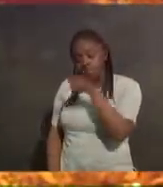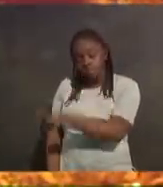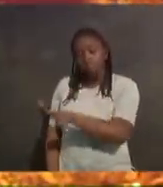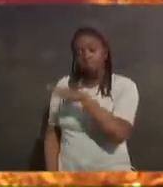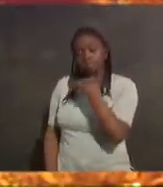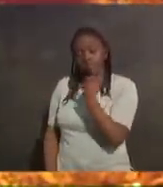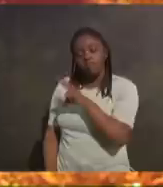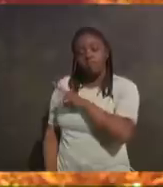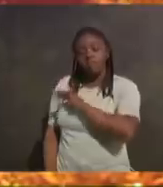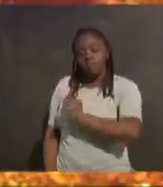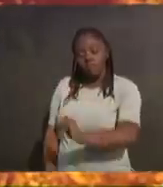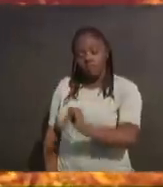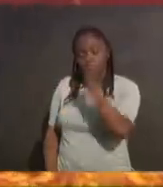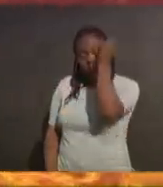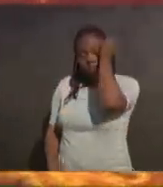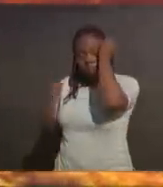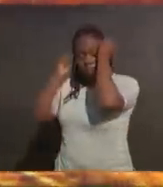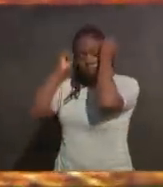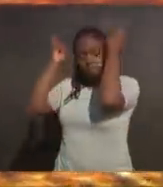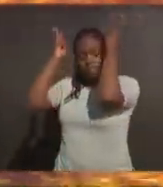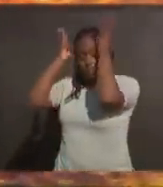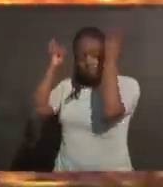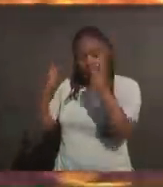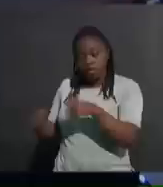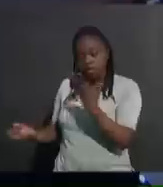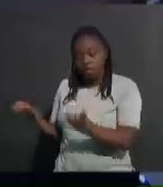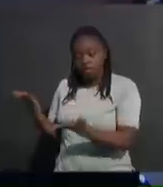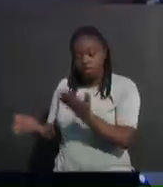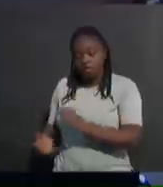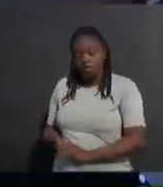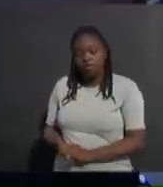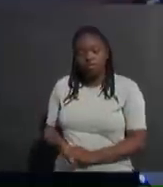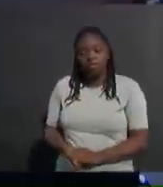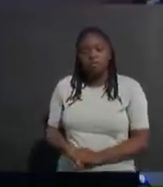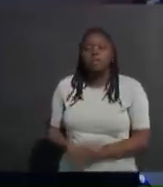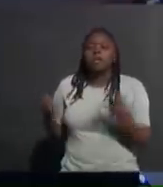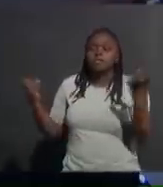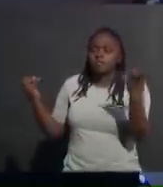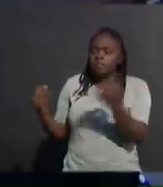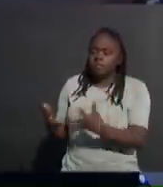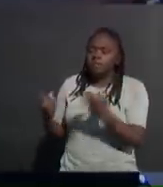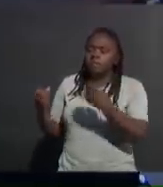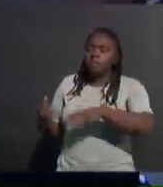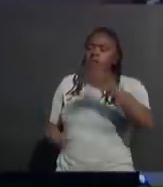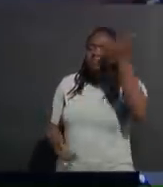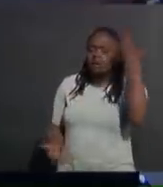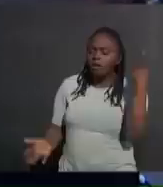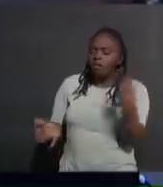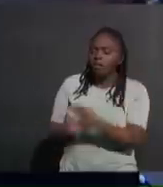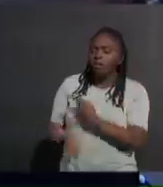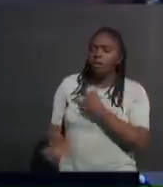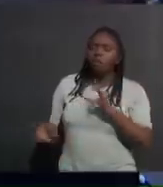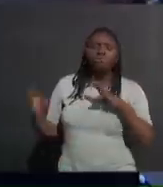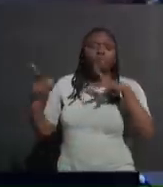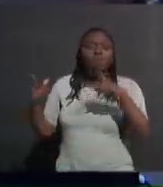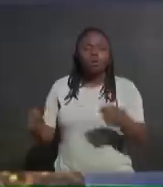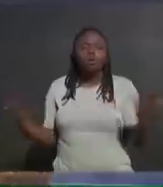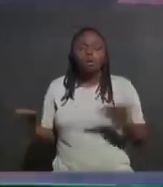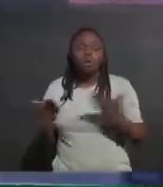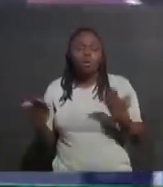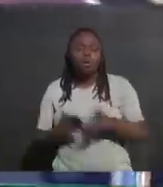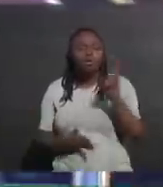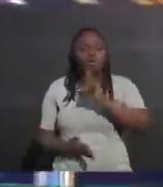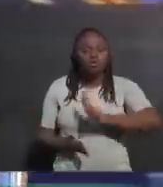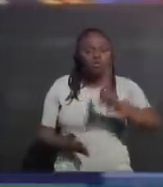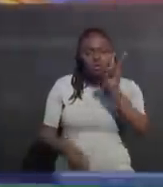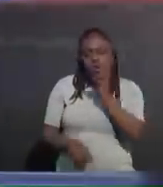morrer. Você tem que trazer equilíbrio. Aí ele explicou para Moisés um conceito antigo que todo mundo usa hoje, que é escolher líderes